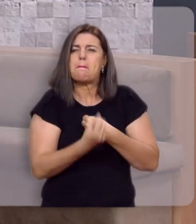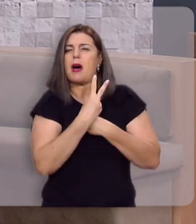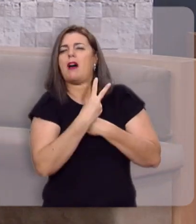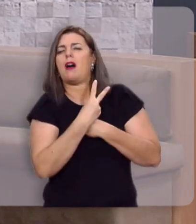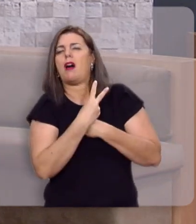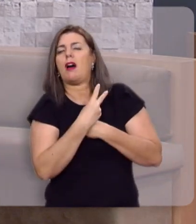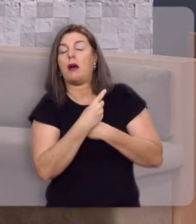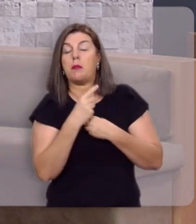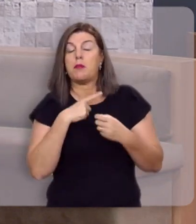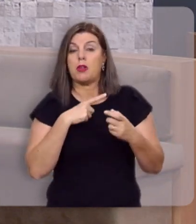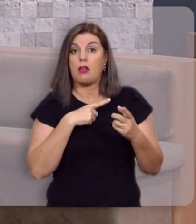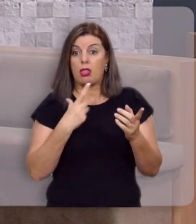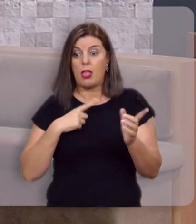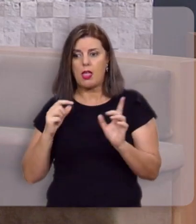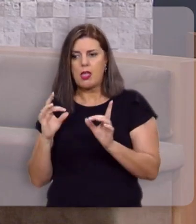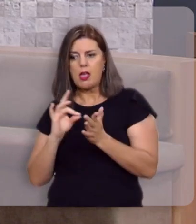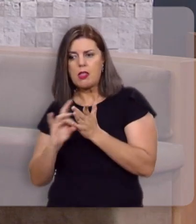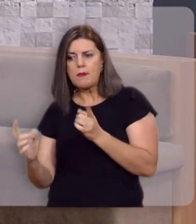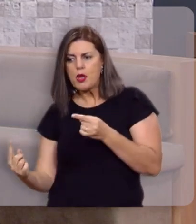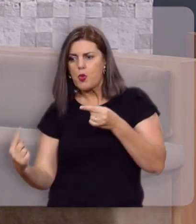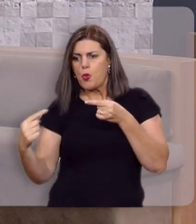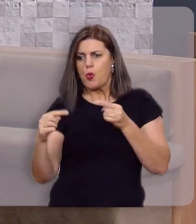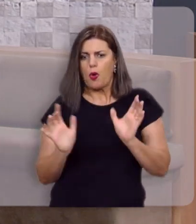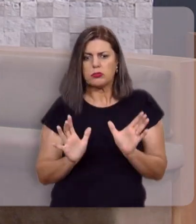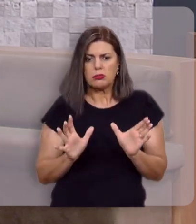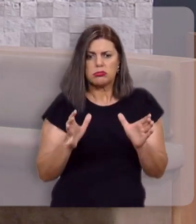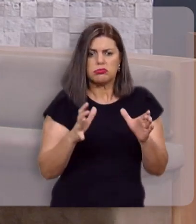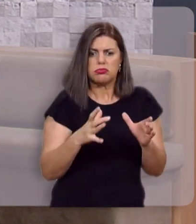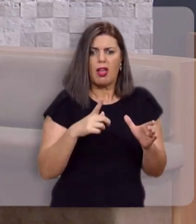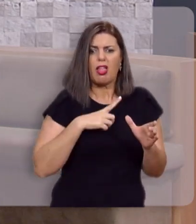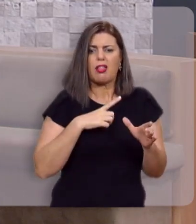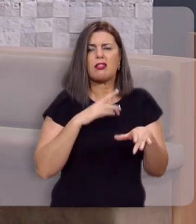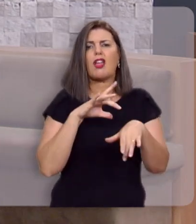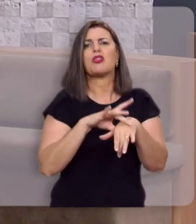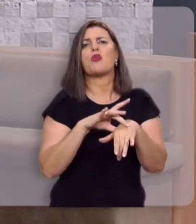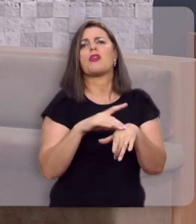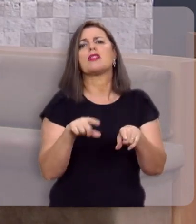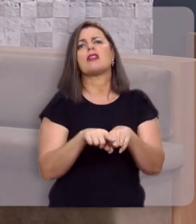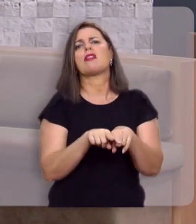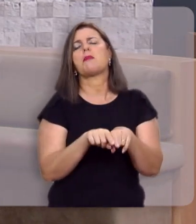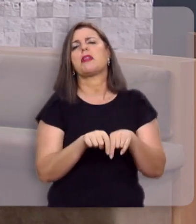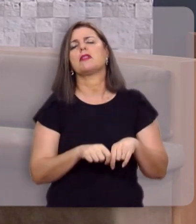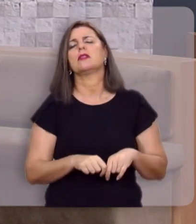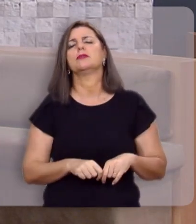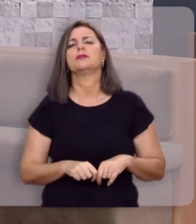ele está sitiado pelo inimigo e ele está lidando com a enfermidade mortal.